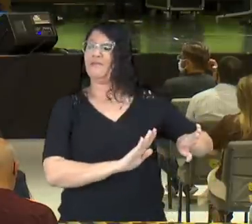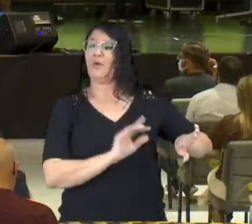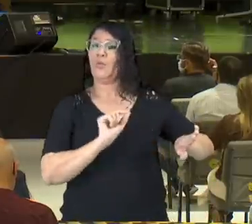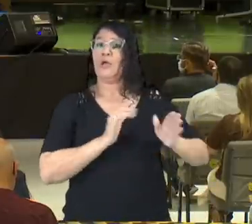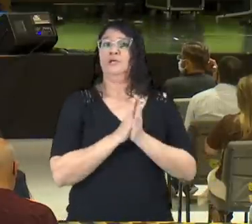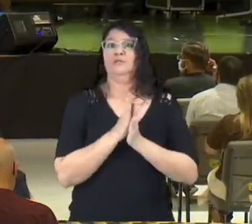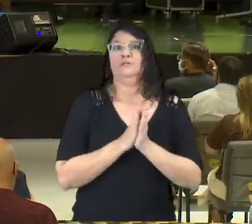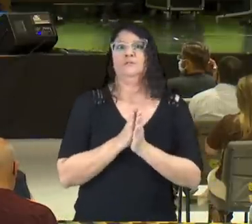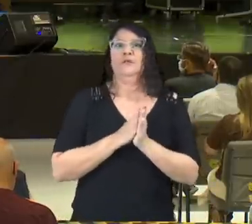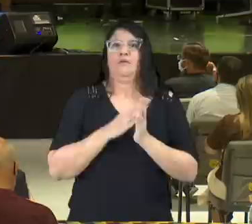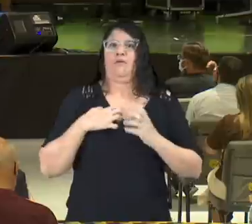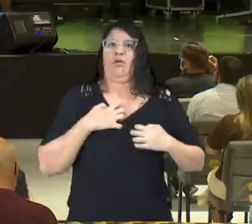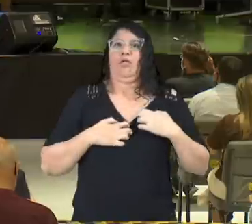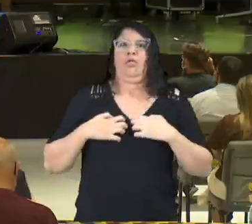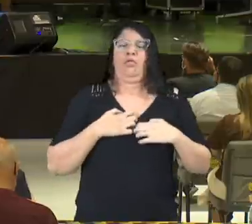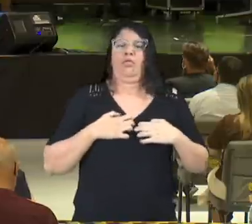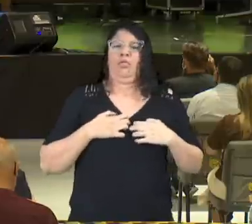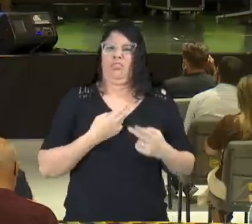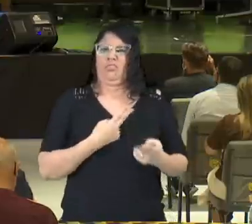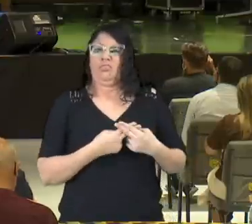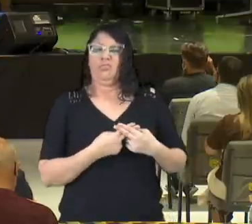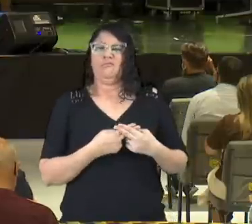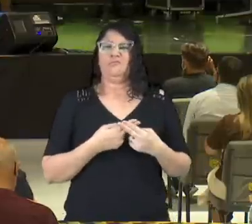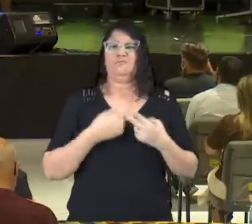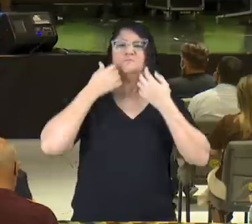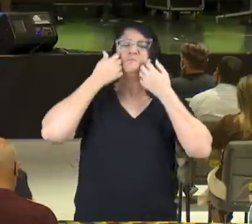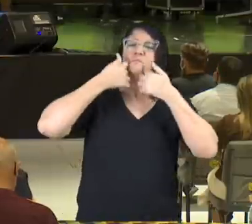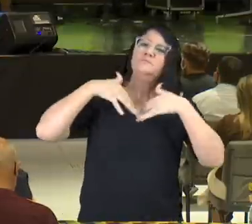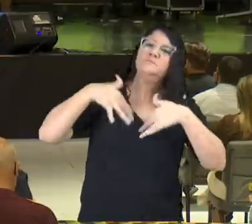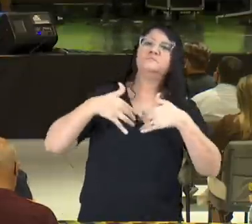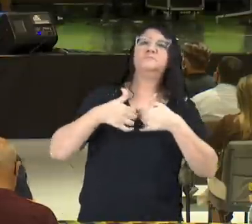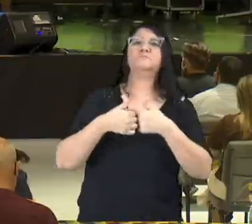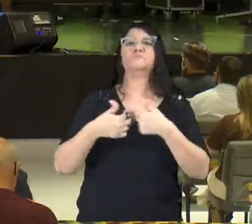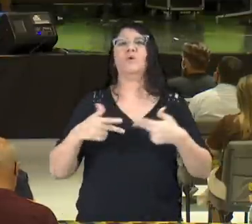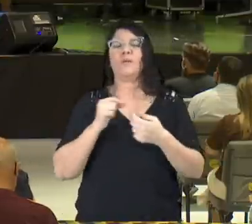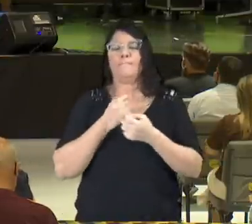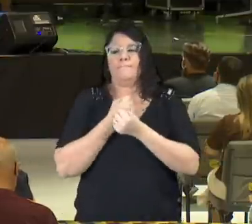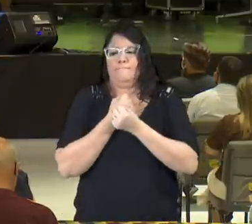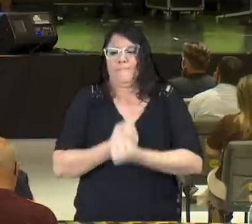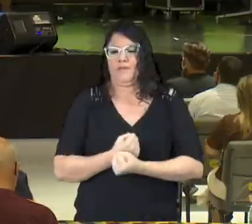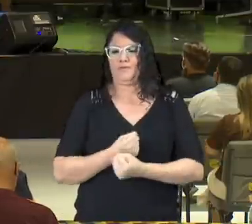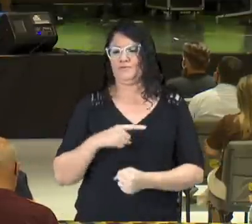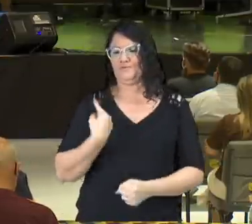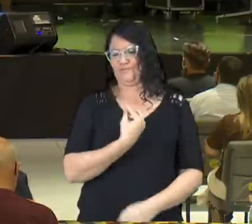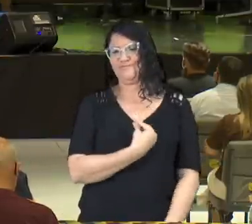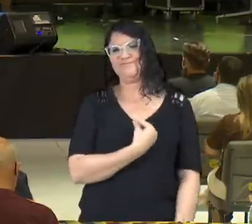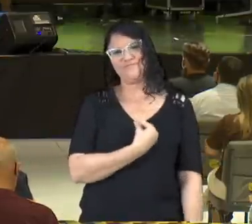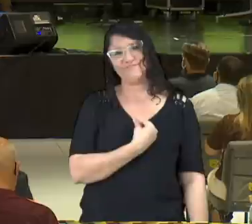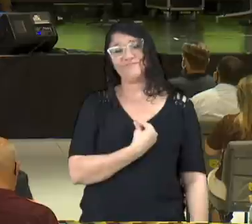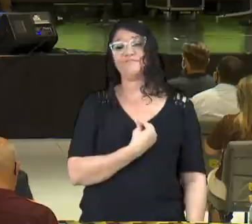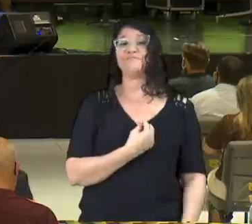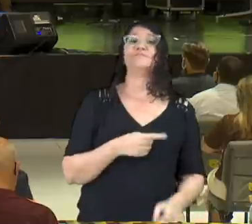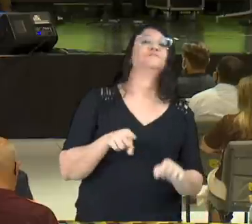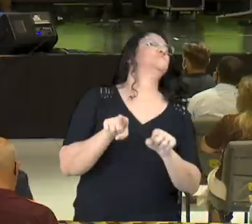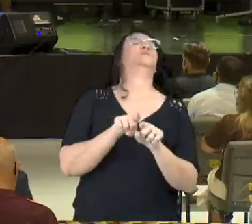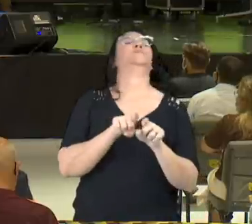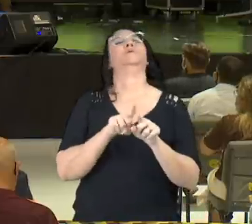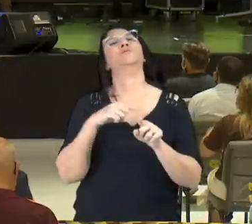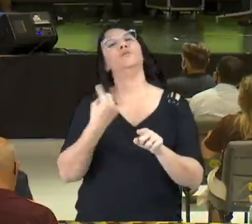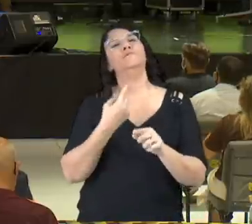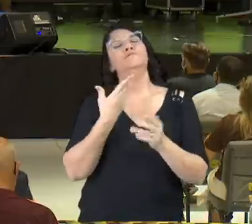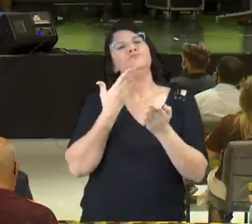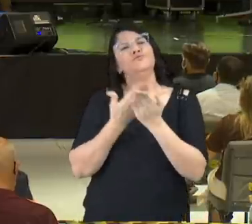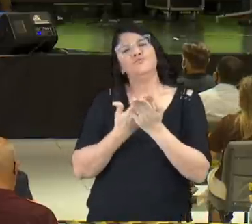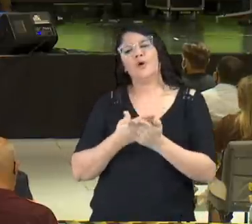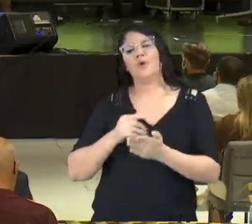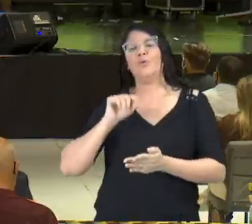afastar amarguras, nós vamos afastar aquilo que funciona como peso na nossa vida. Inclusive vamos estudar o